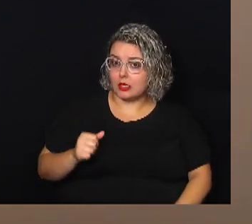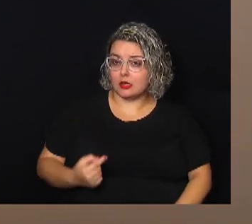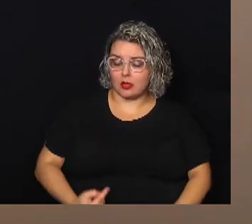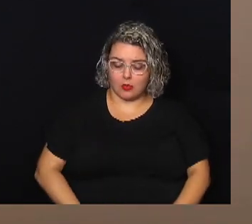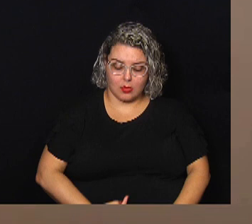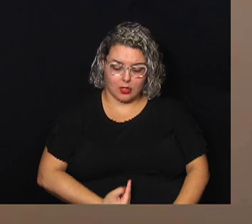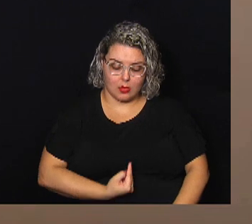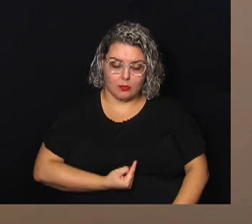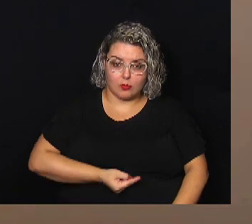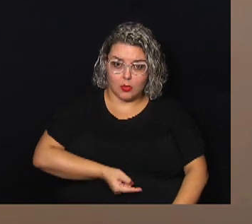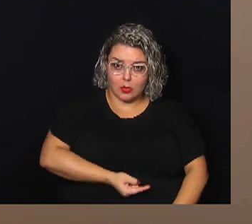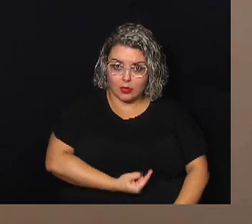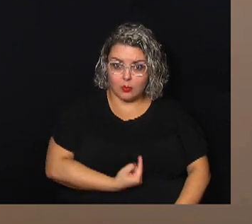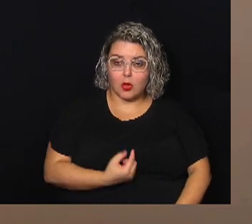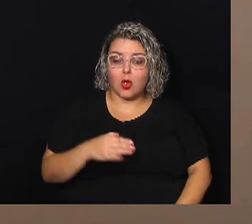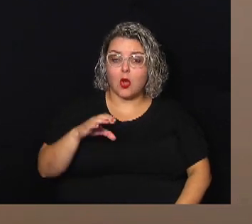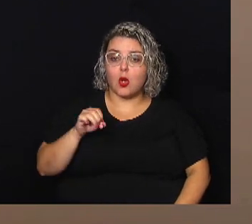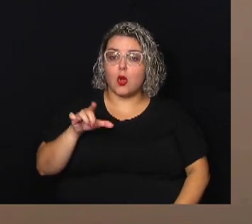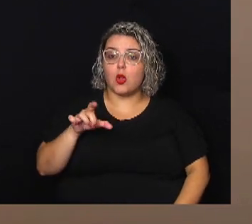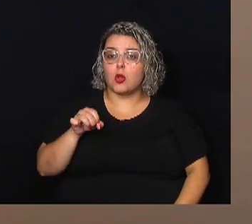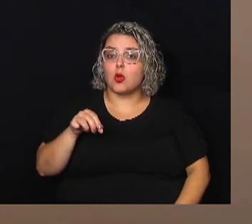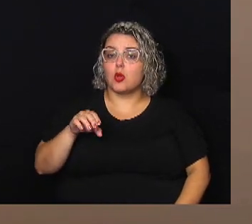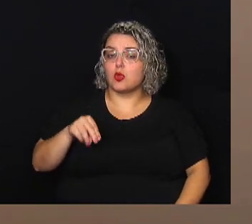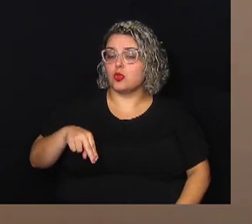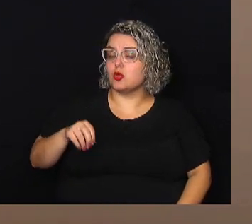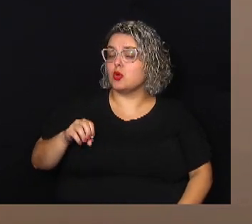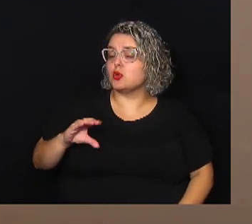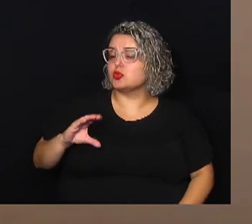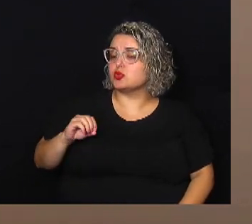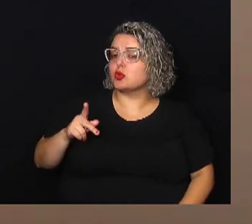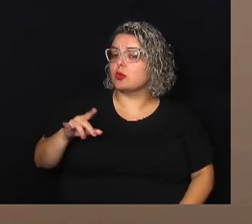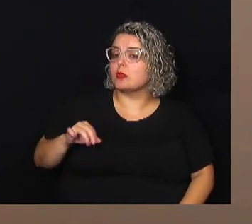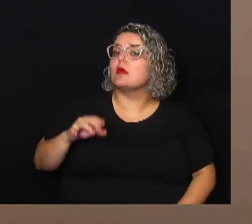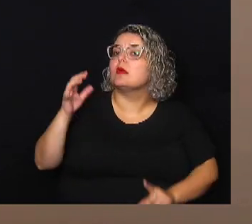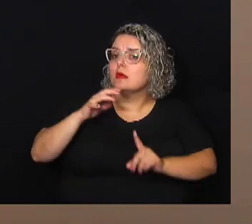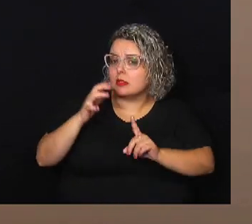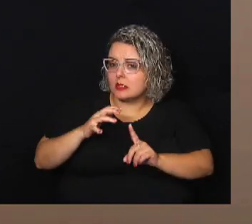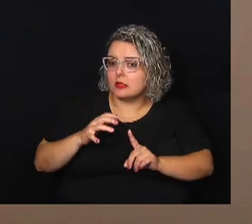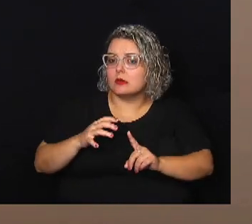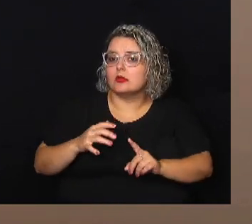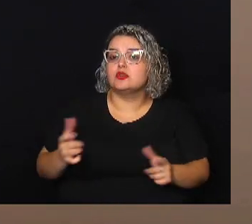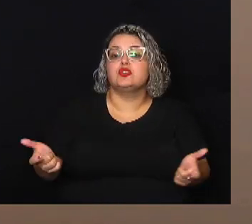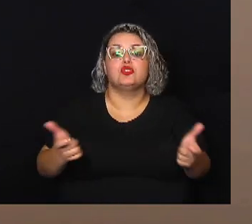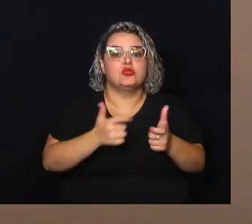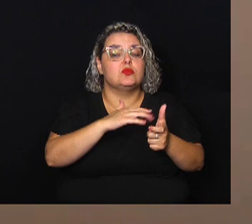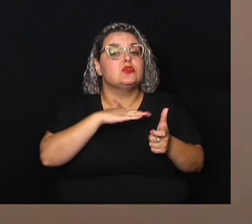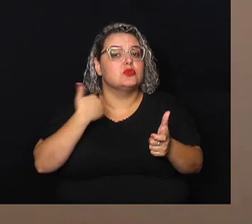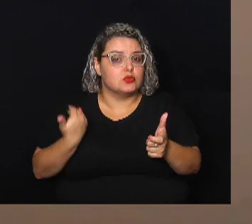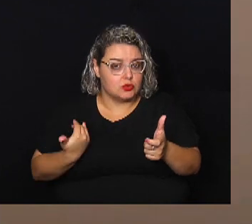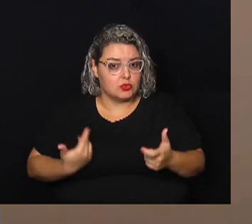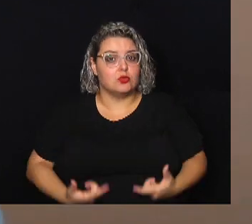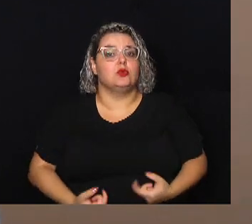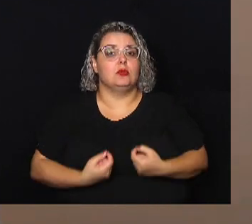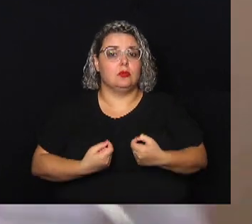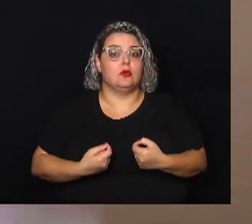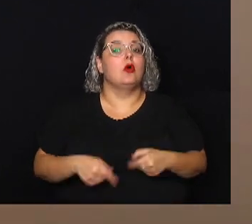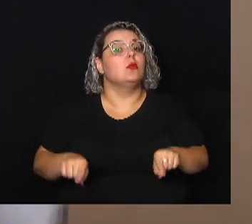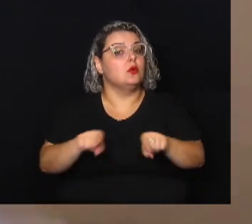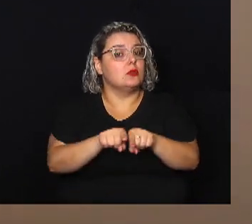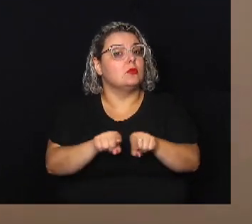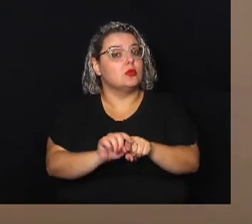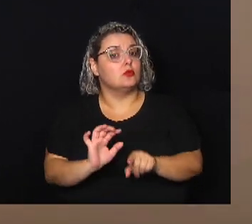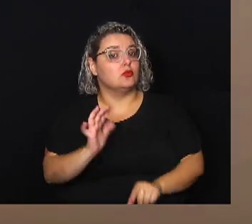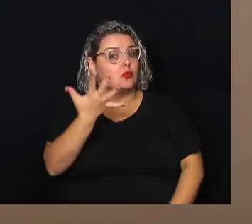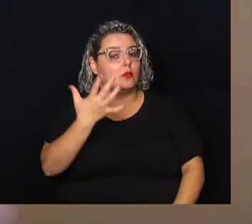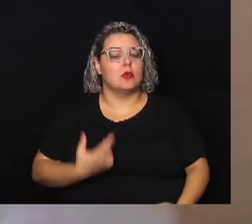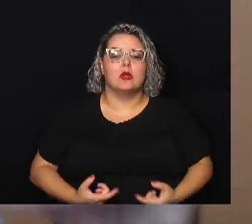colonoscopia ela vai interferir muito, tanto na mortalidade por câncer, quanto na incidência do câncer. A seguir,